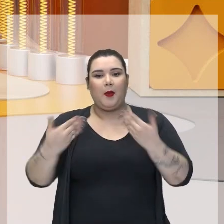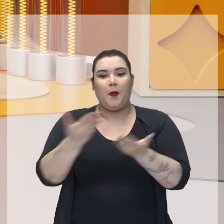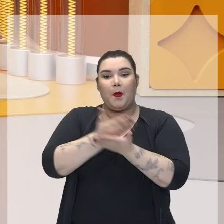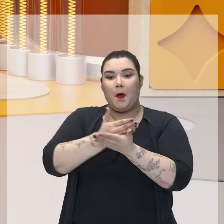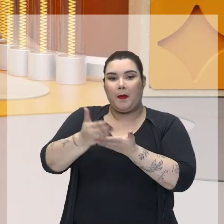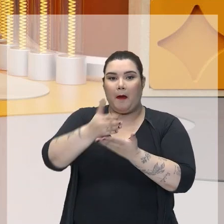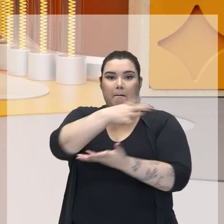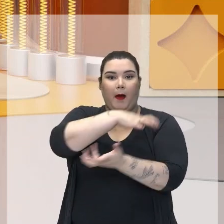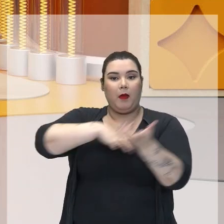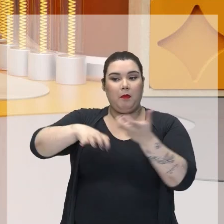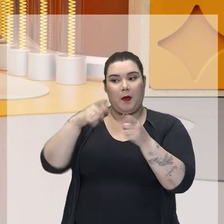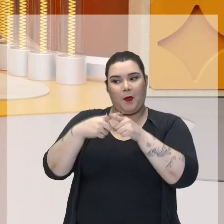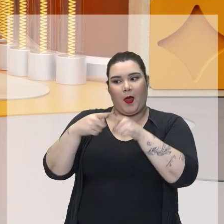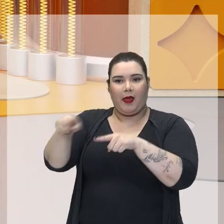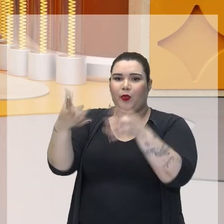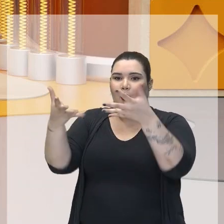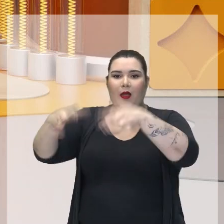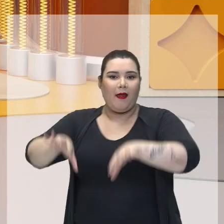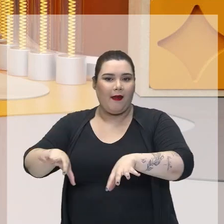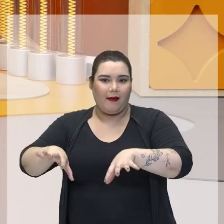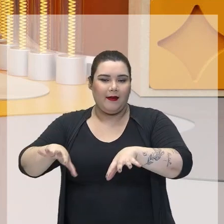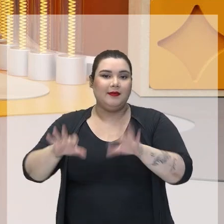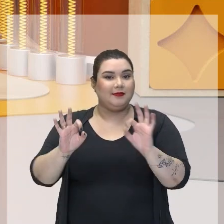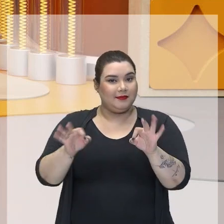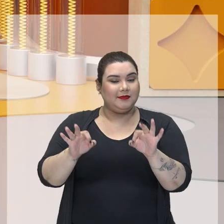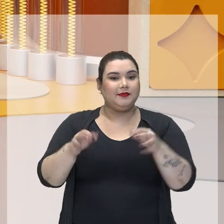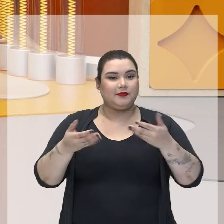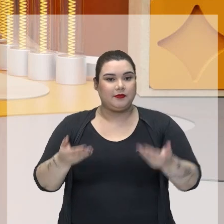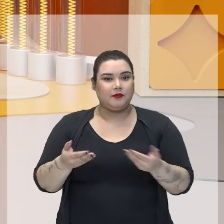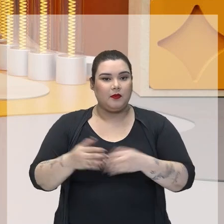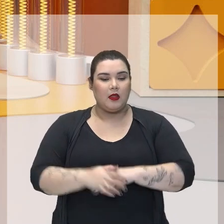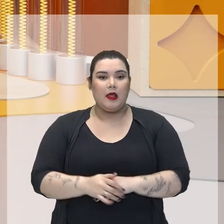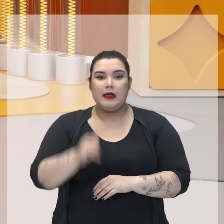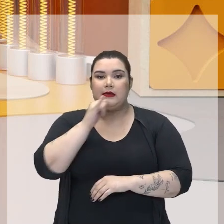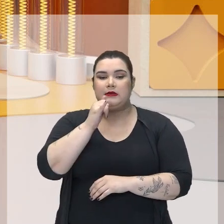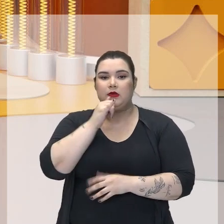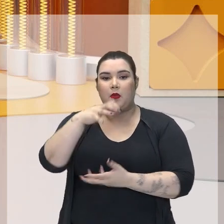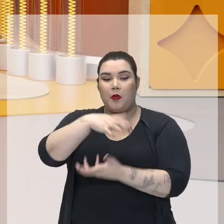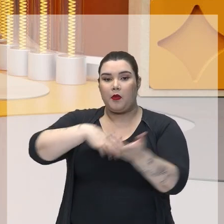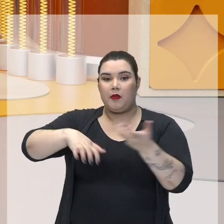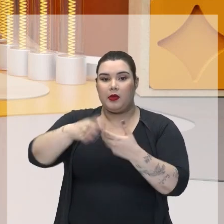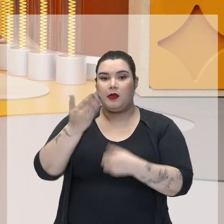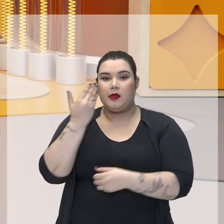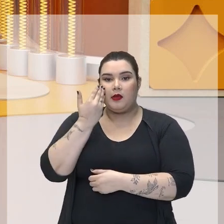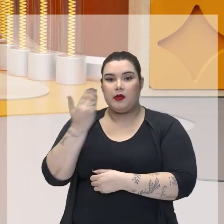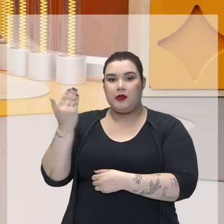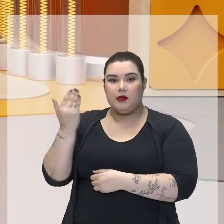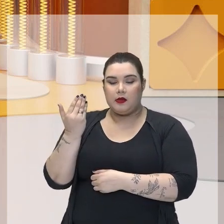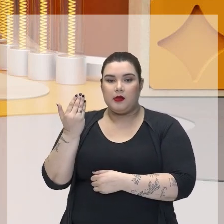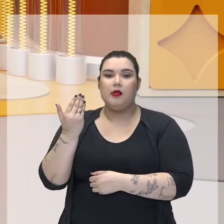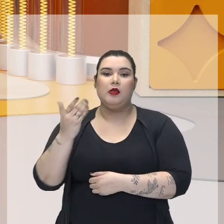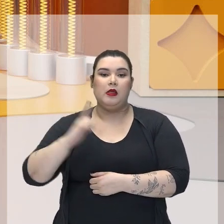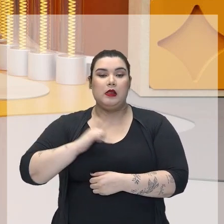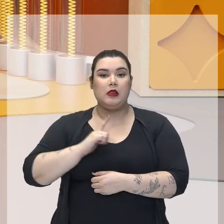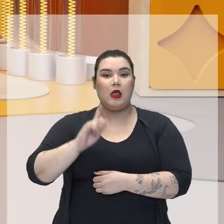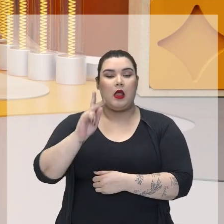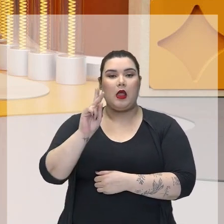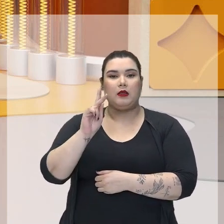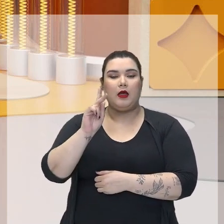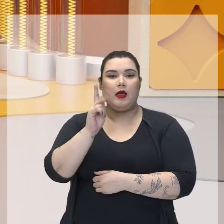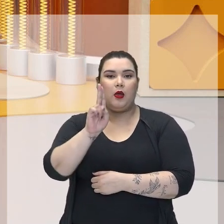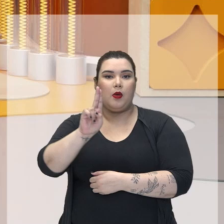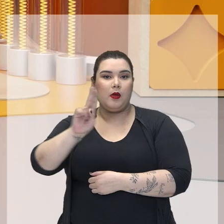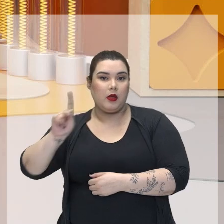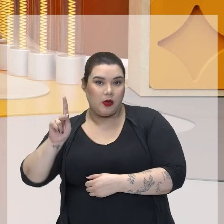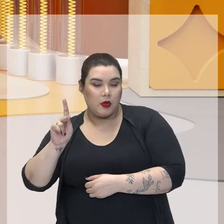não vai querer deixar, né? A gente tem um exemplo aqui, ó, do conflito entre Reino Unido e a Argentina, que até hoje, né, o presidente de lá